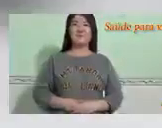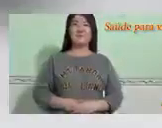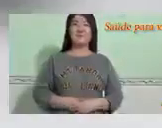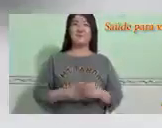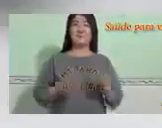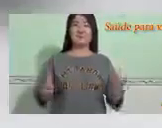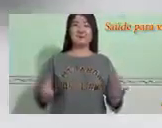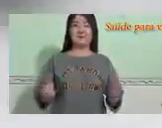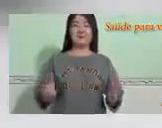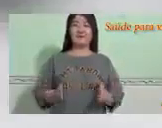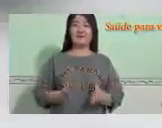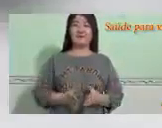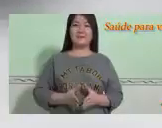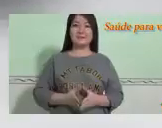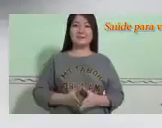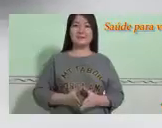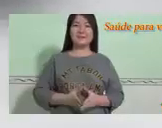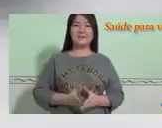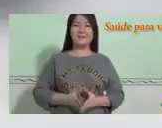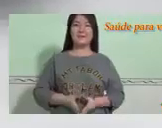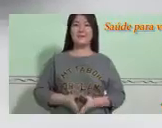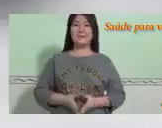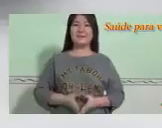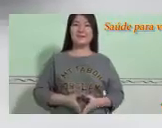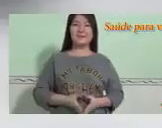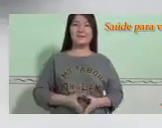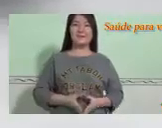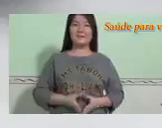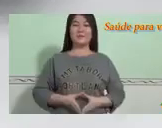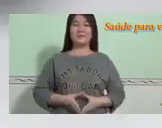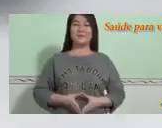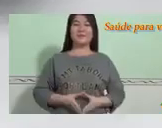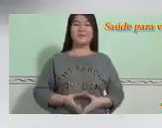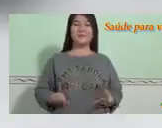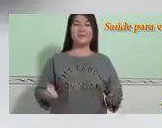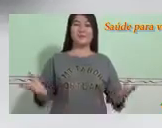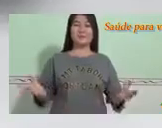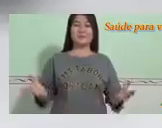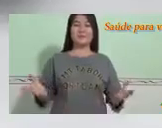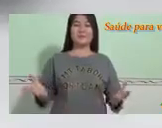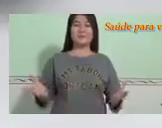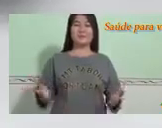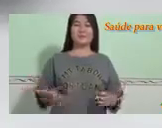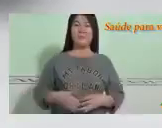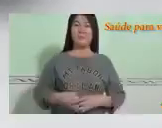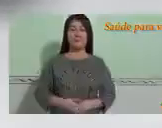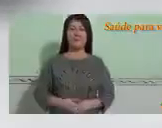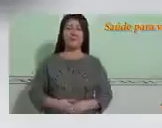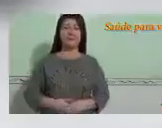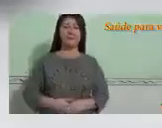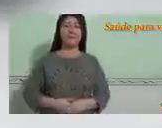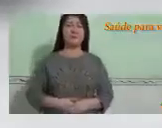em alguns casos vírgula o médico pode indicar que a mulher tome um comprimido ante o iene flm até ao